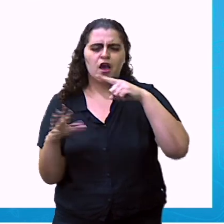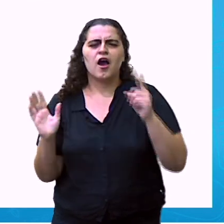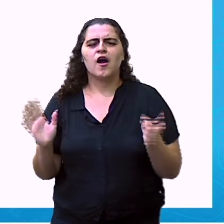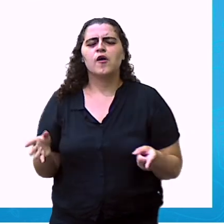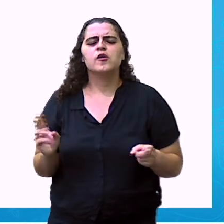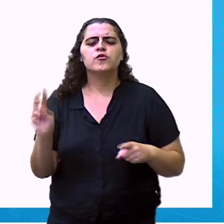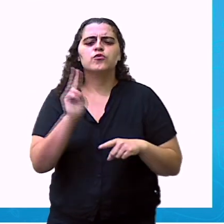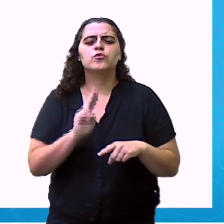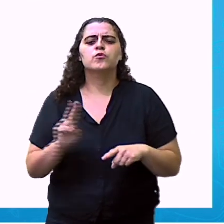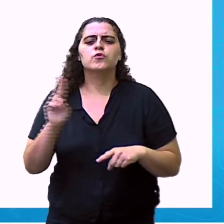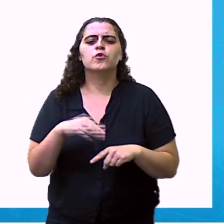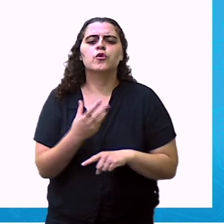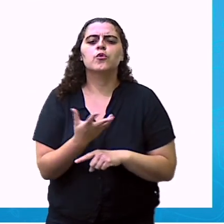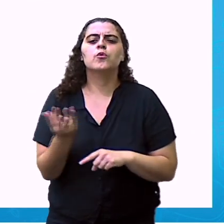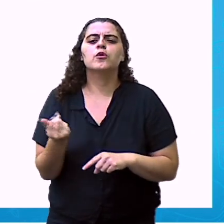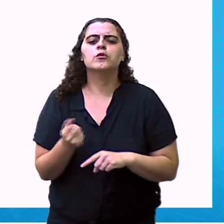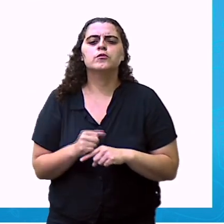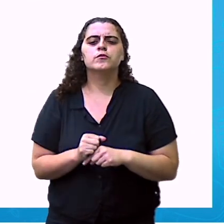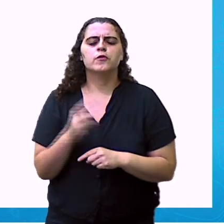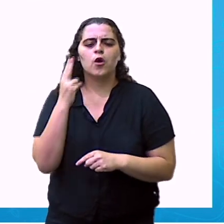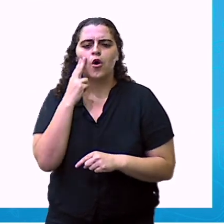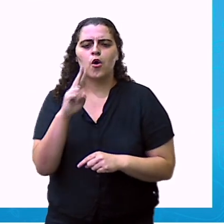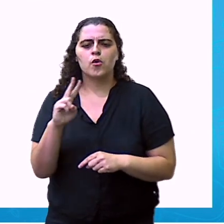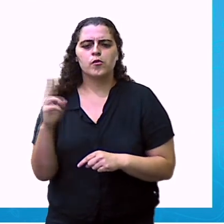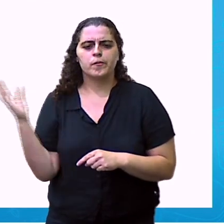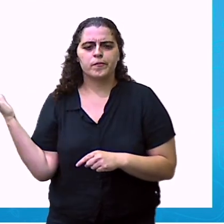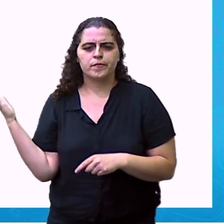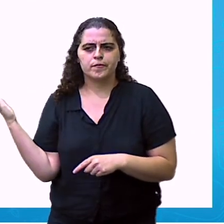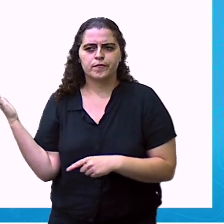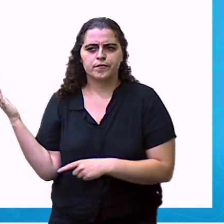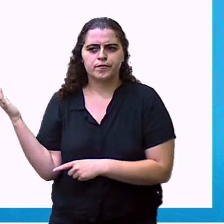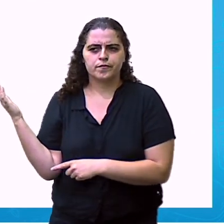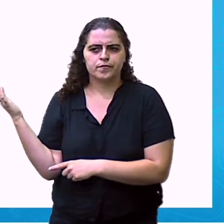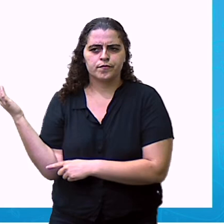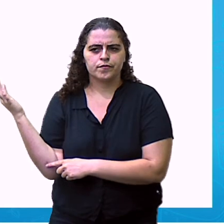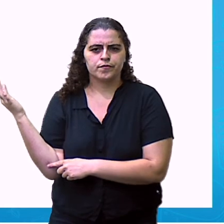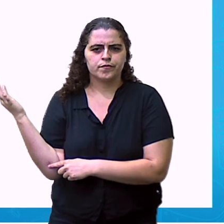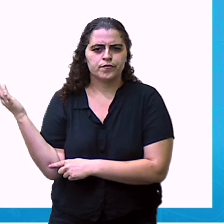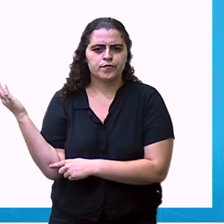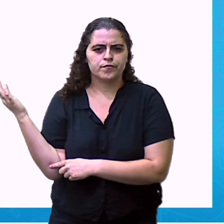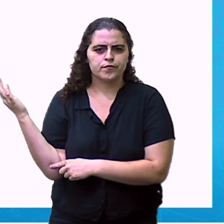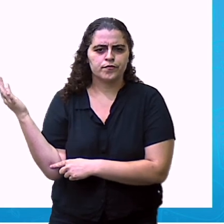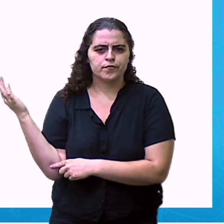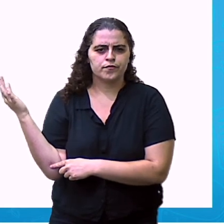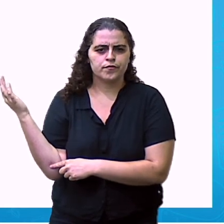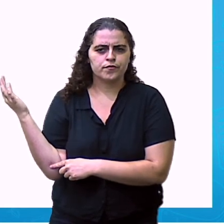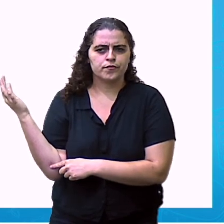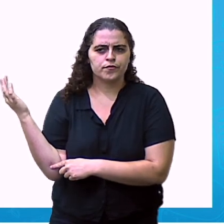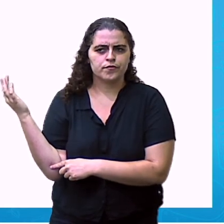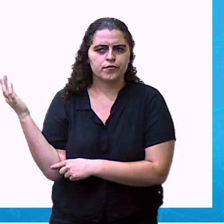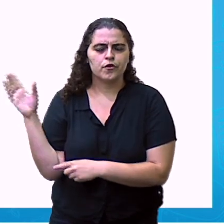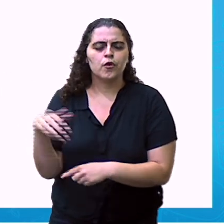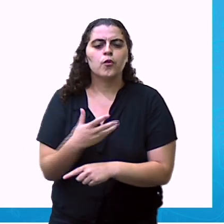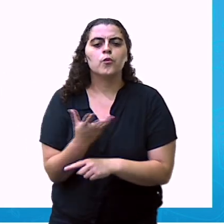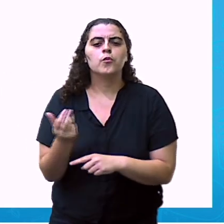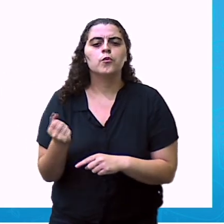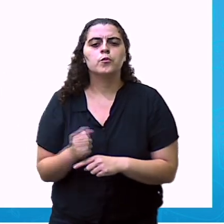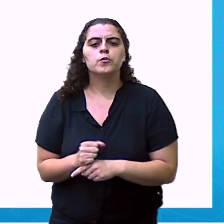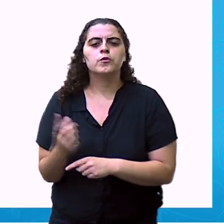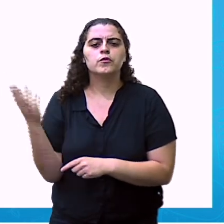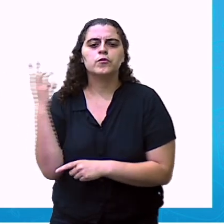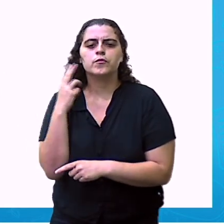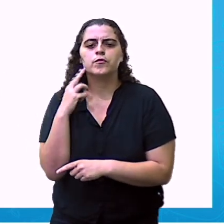Agora olhamos, analisamos somente a segunda figura. Foi utilizada somente quantas partes na